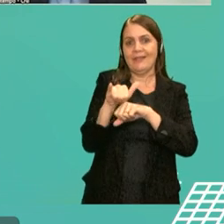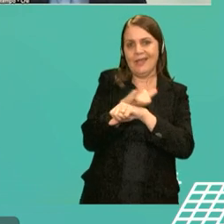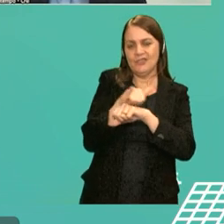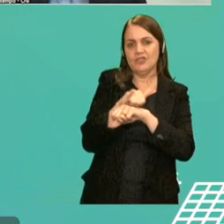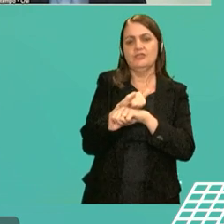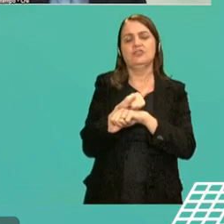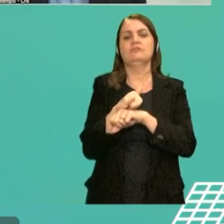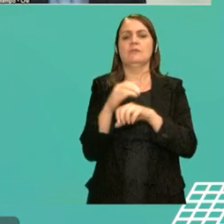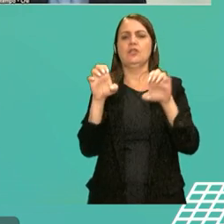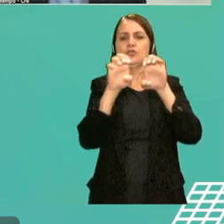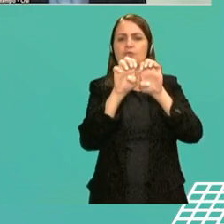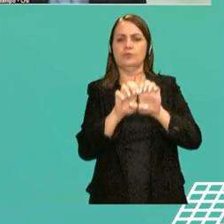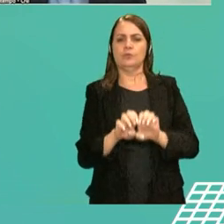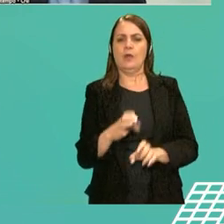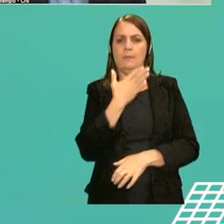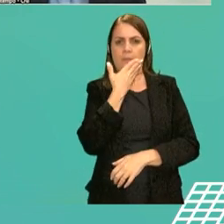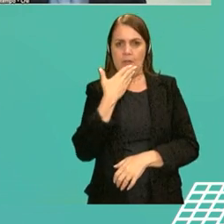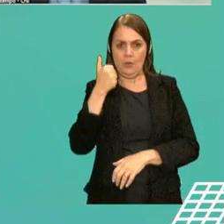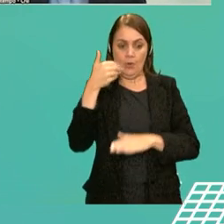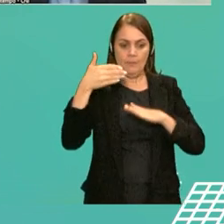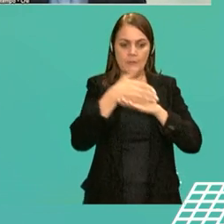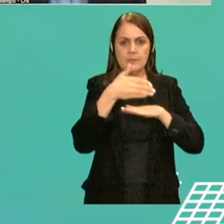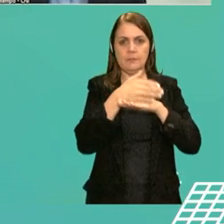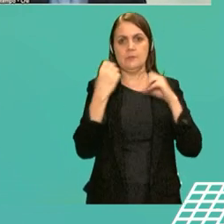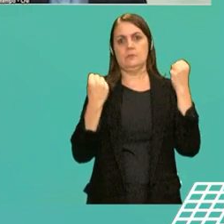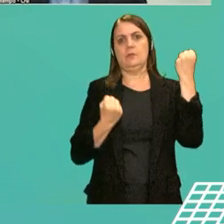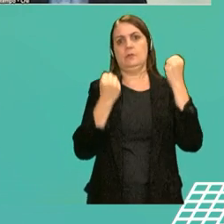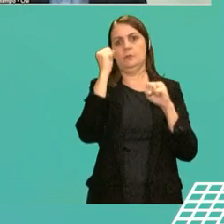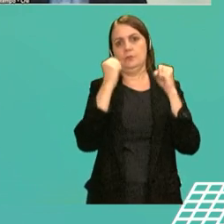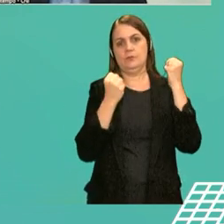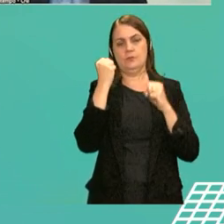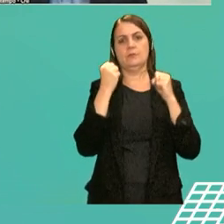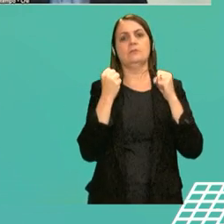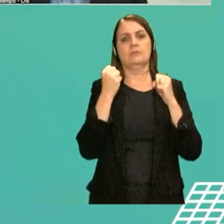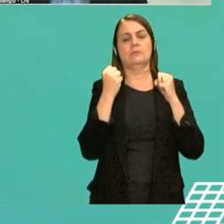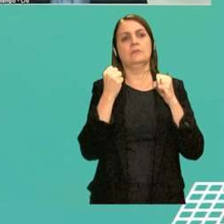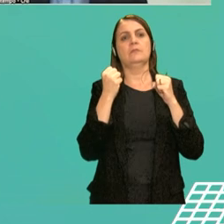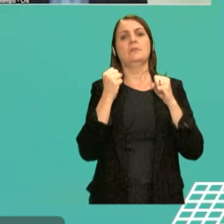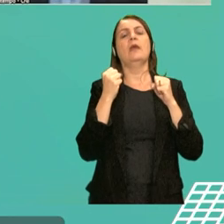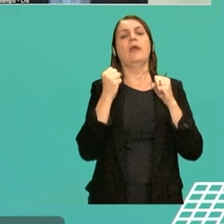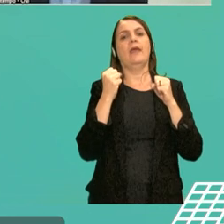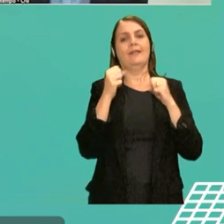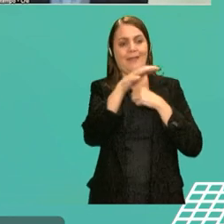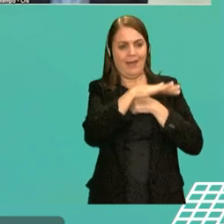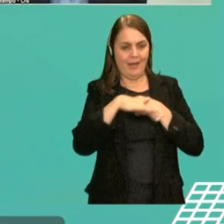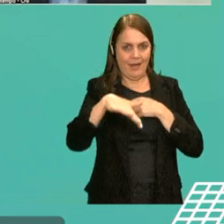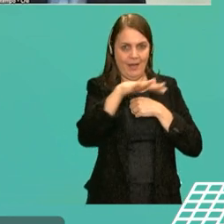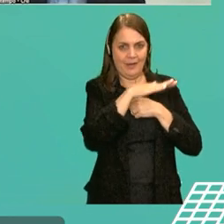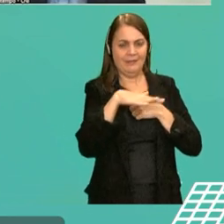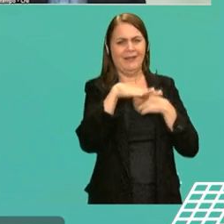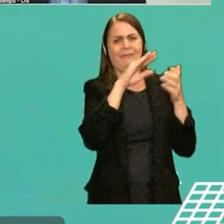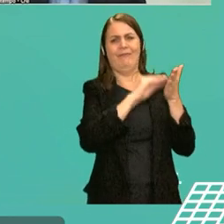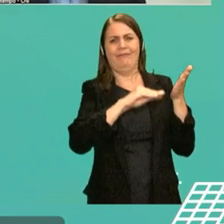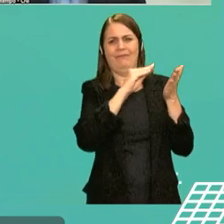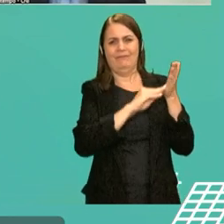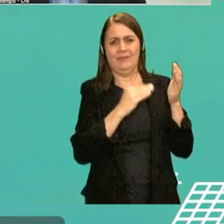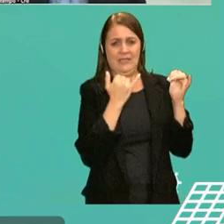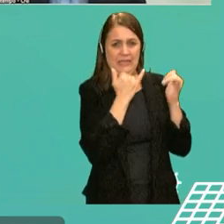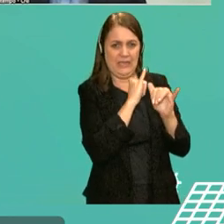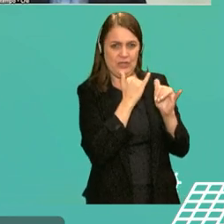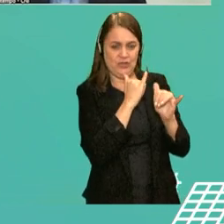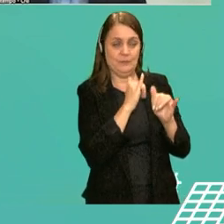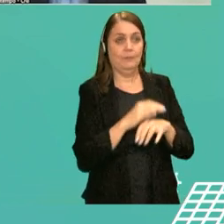a participação da indústria quando se fala em eficiência energética. Então, para isso, a gente já desenvolveu